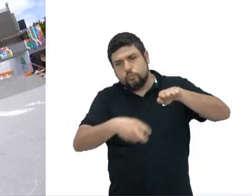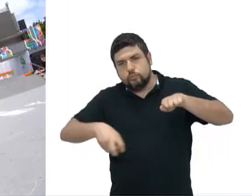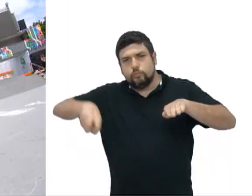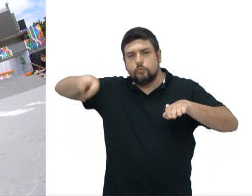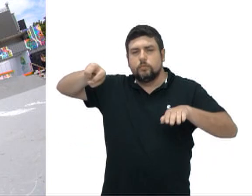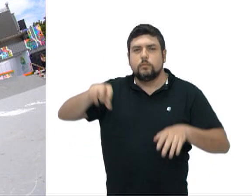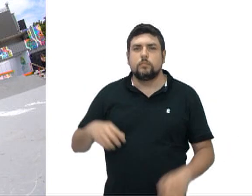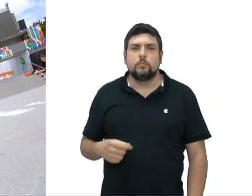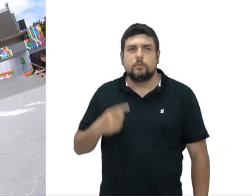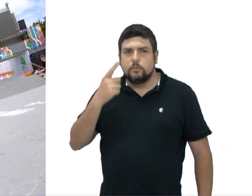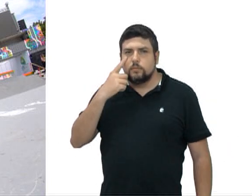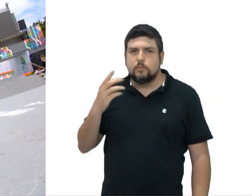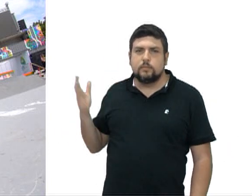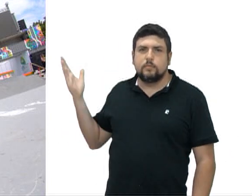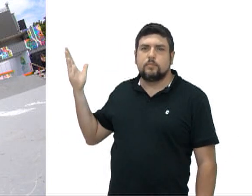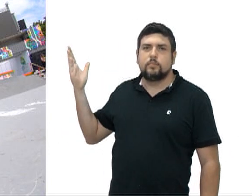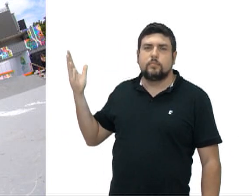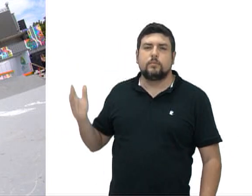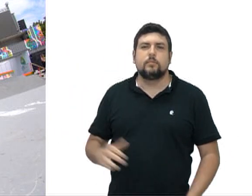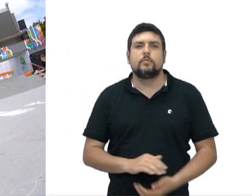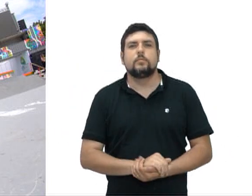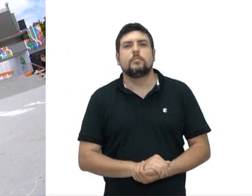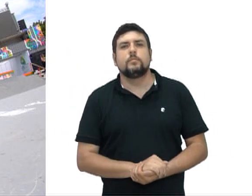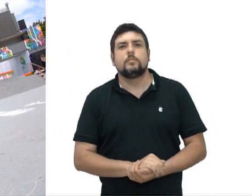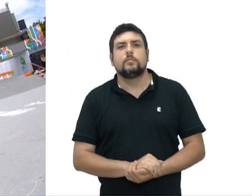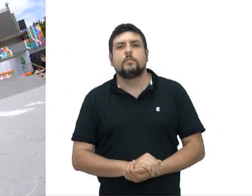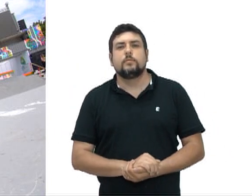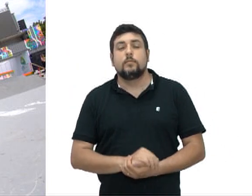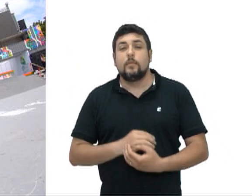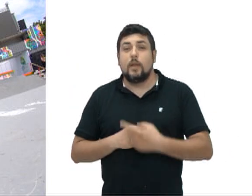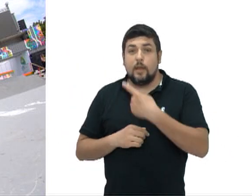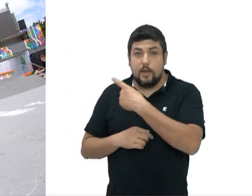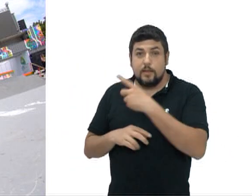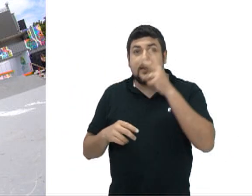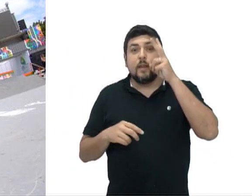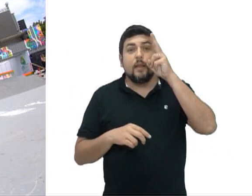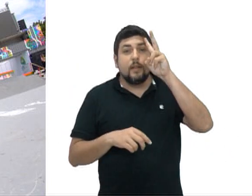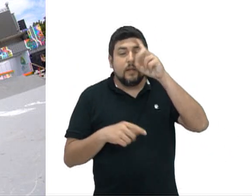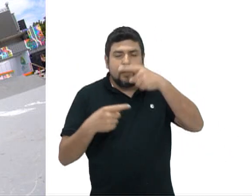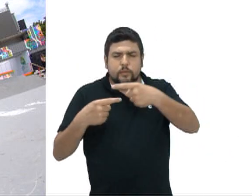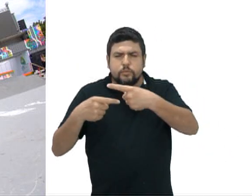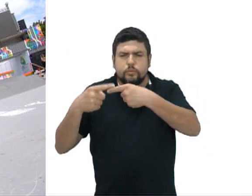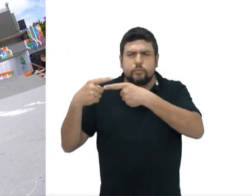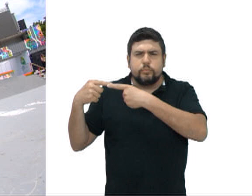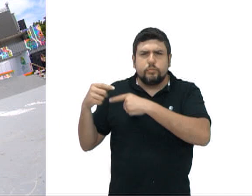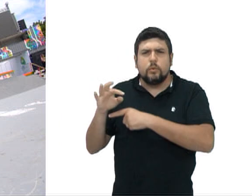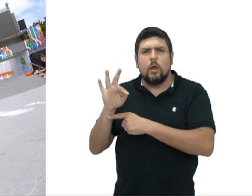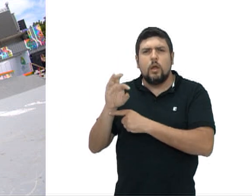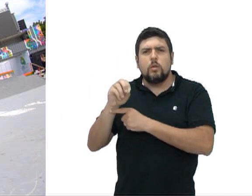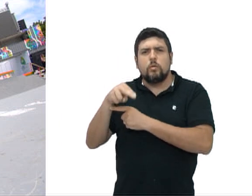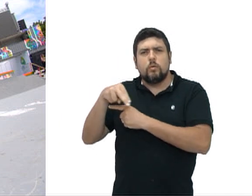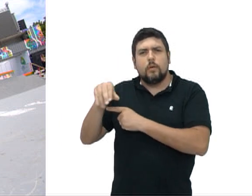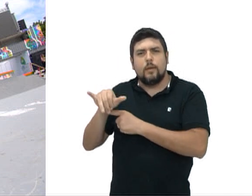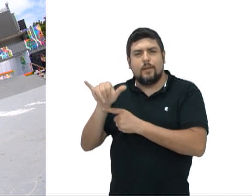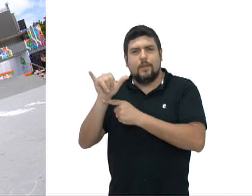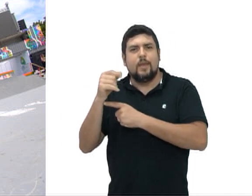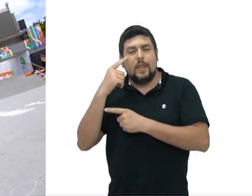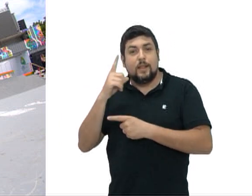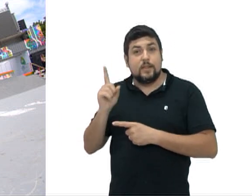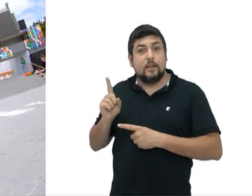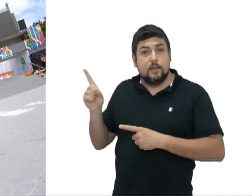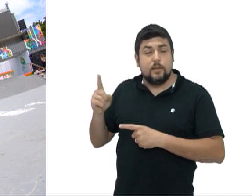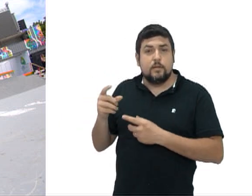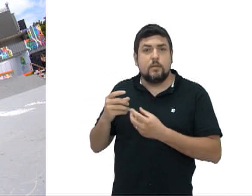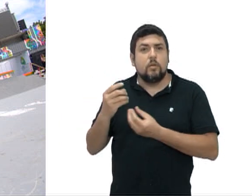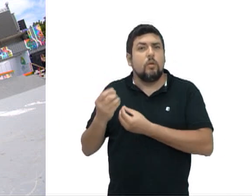o street, né? Que aí lembra lá do Tony Hawk, né? Um skate de rua. E os praticantes utilizam a arquitetura da cidade, ou seja, os